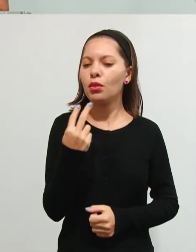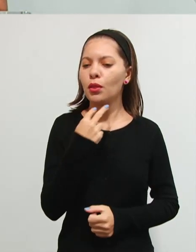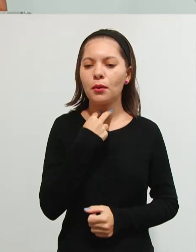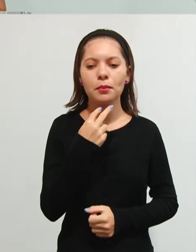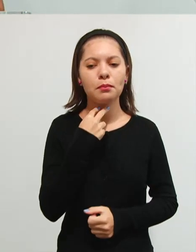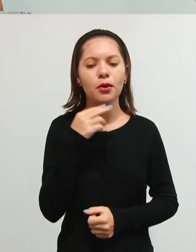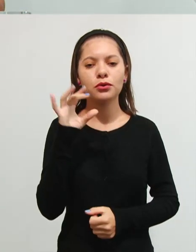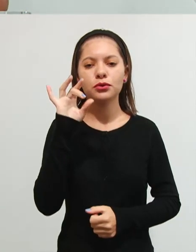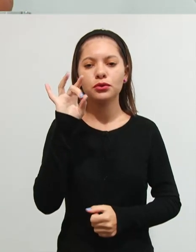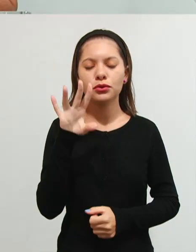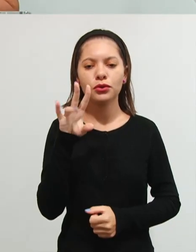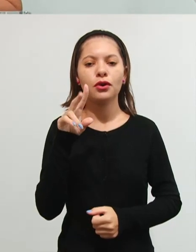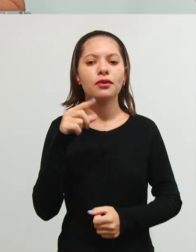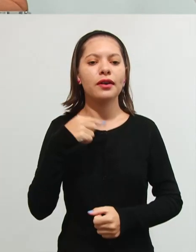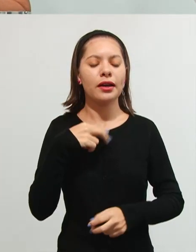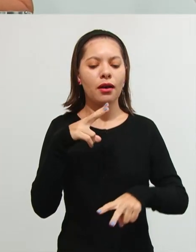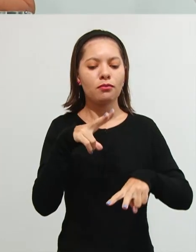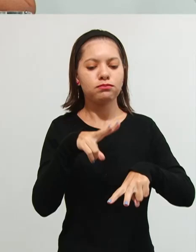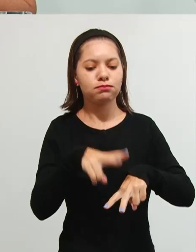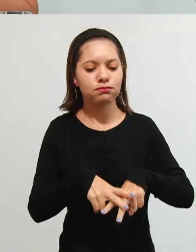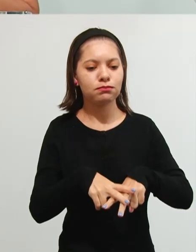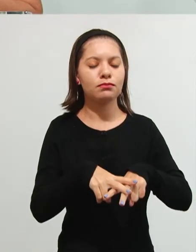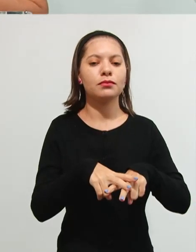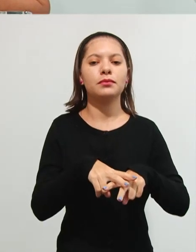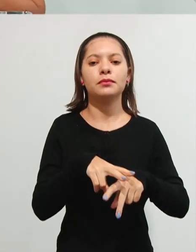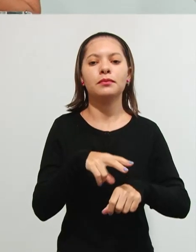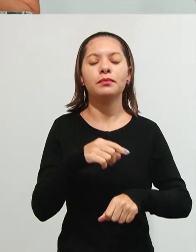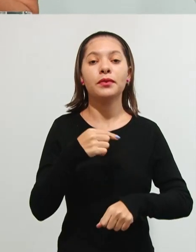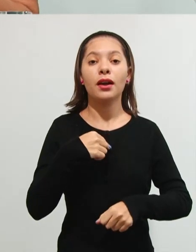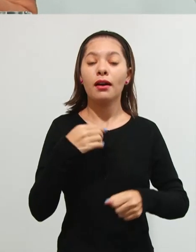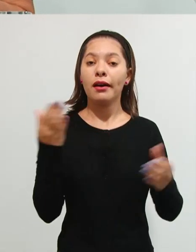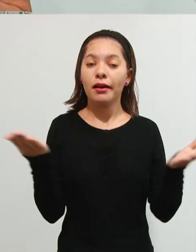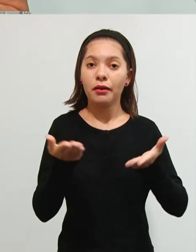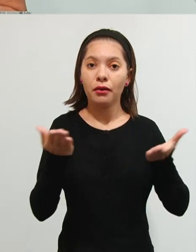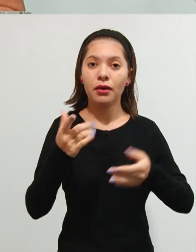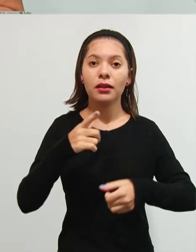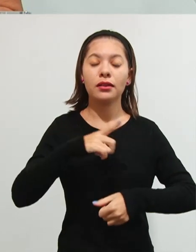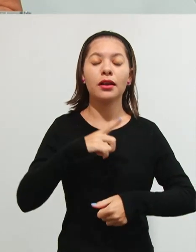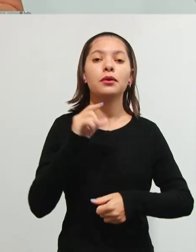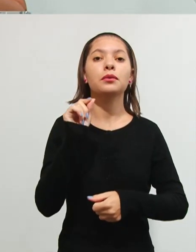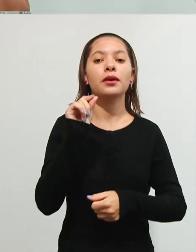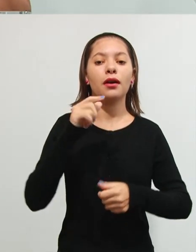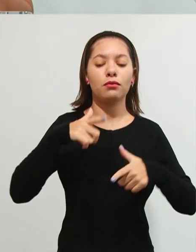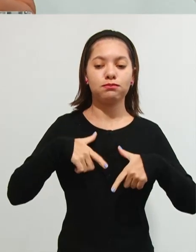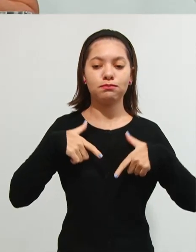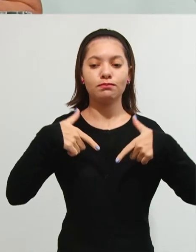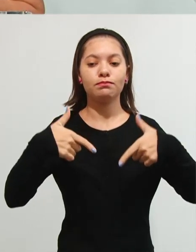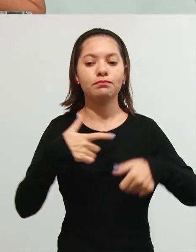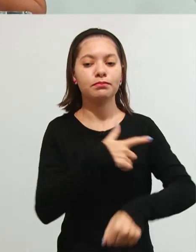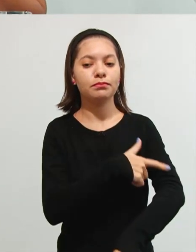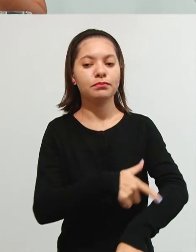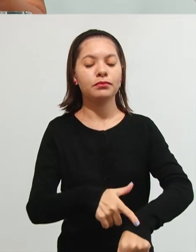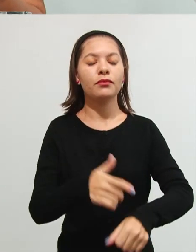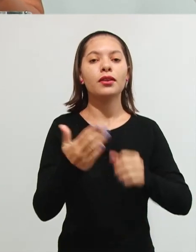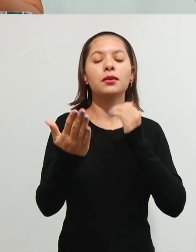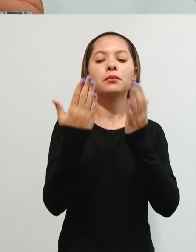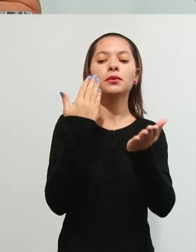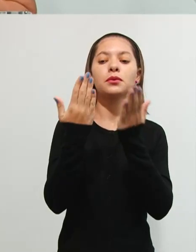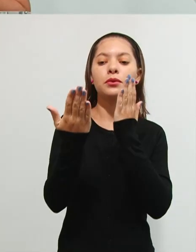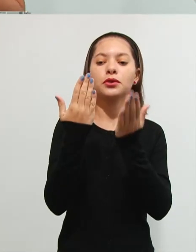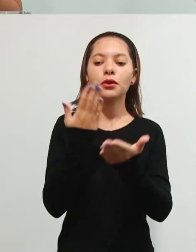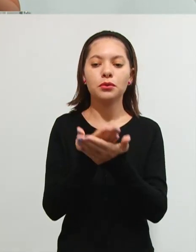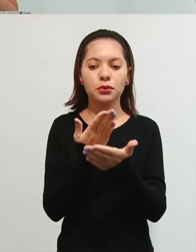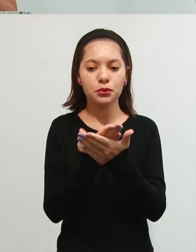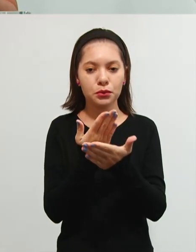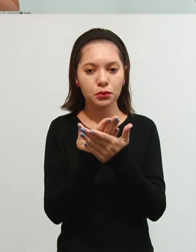ficar preso ao introspectivo, mas agora eu tenho também o comportamental. Isso trouxe então para a psicologia um